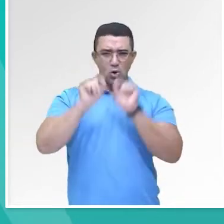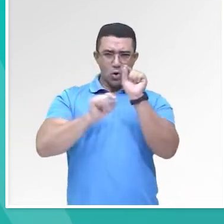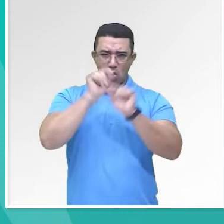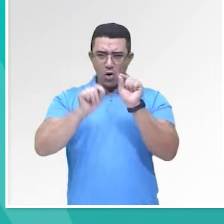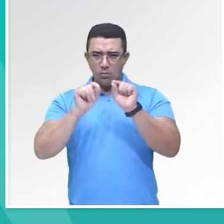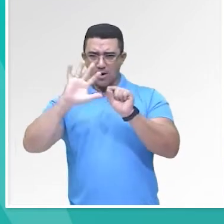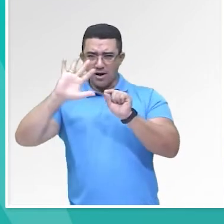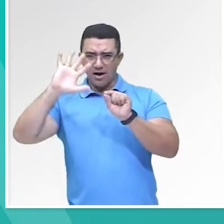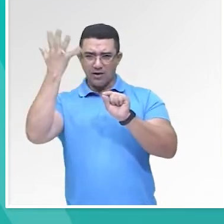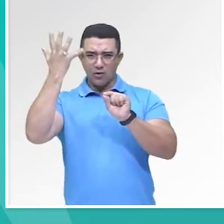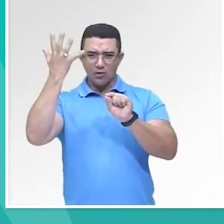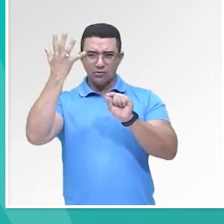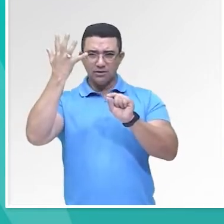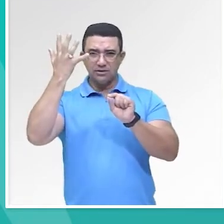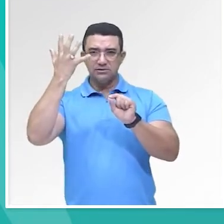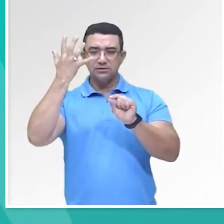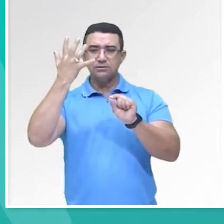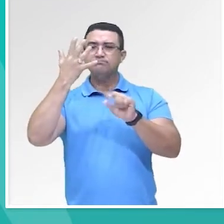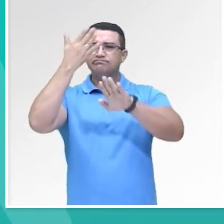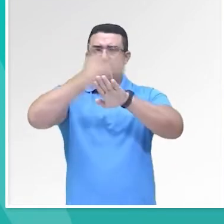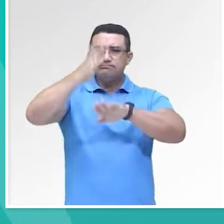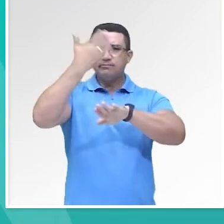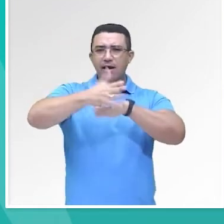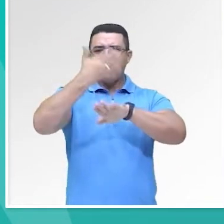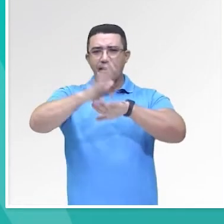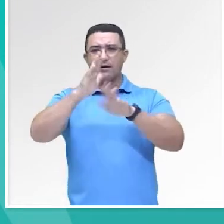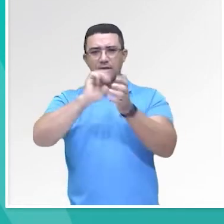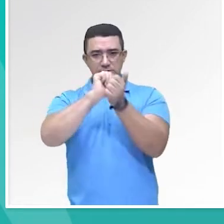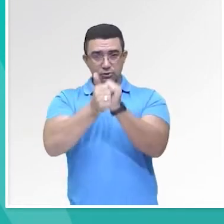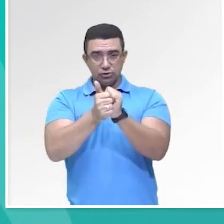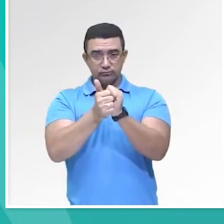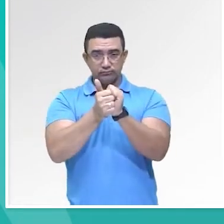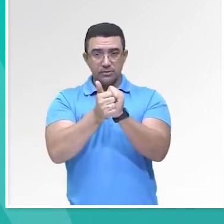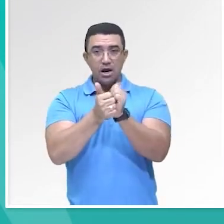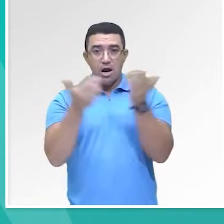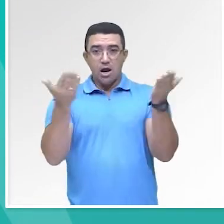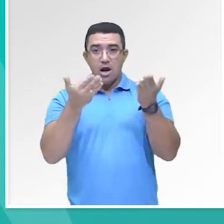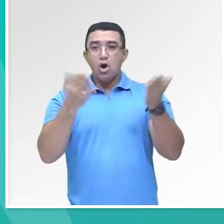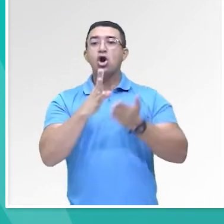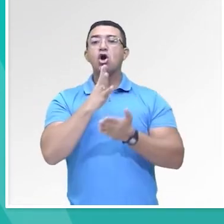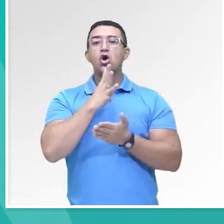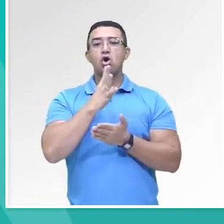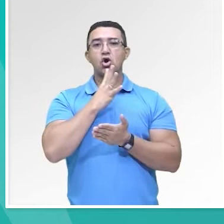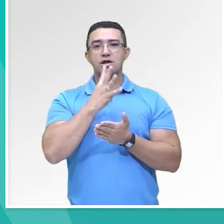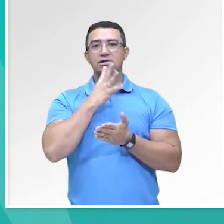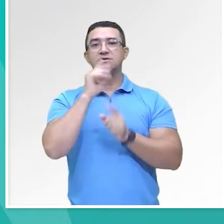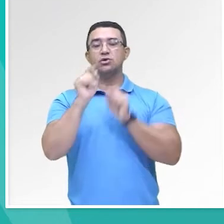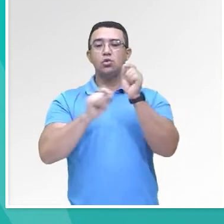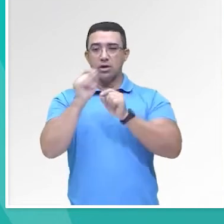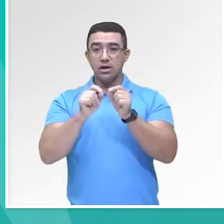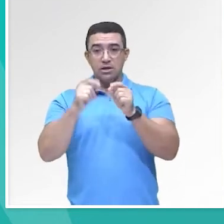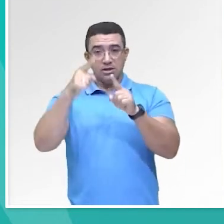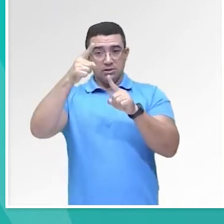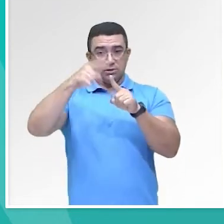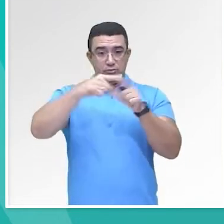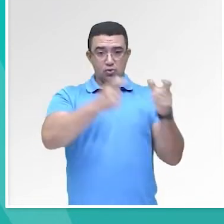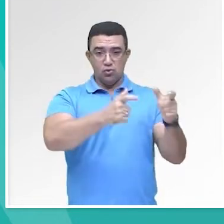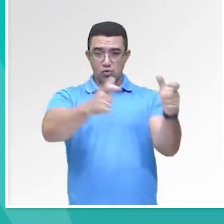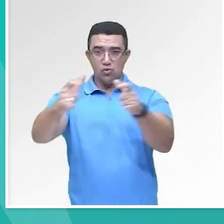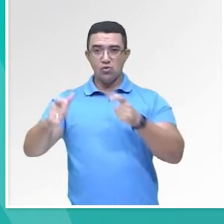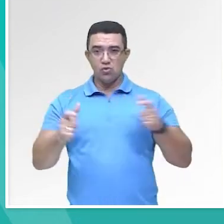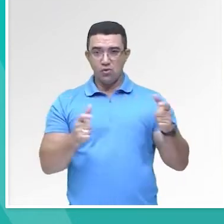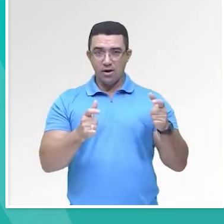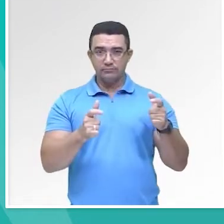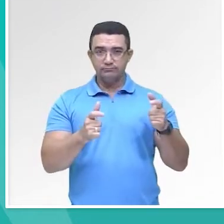ocorre, né, essa prática esportiva, agora vamos conhecer o nosso estádio de atletismo. Então, observem